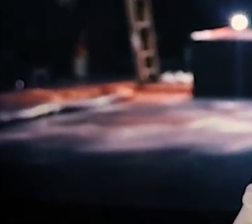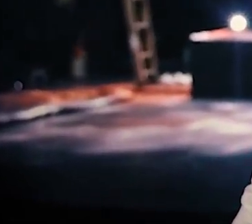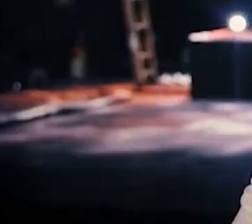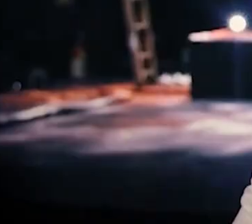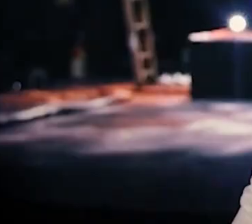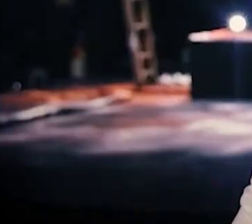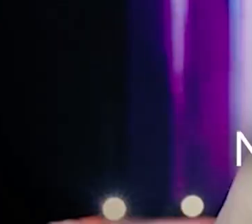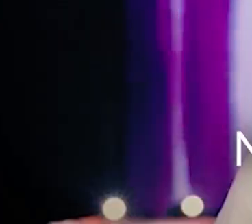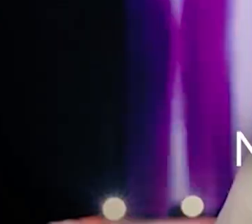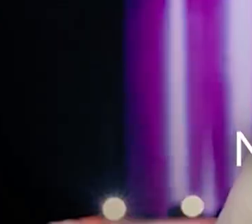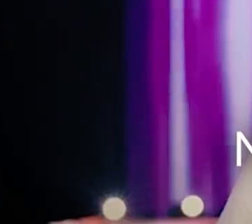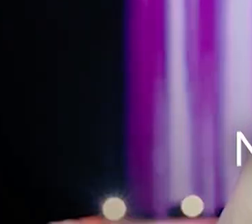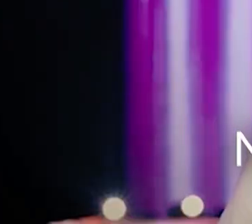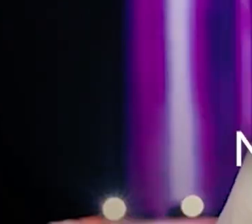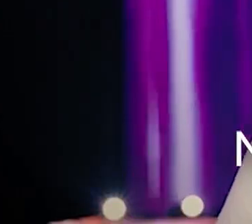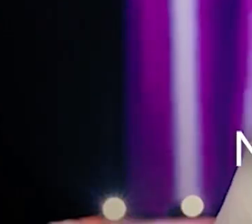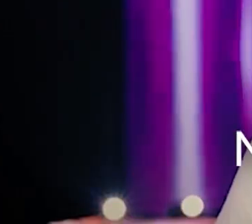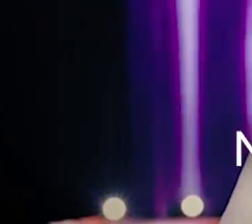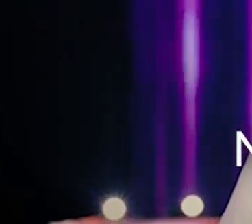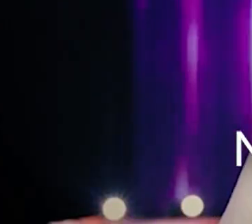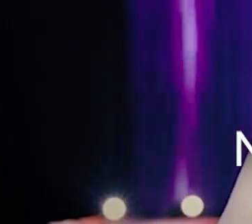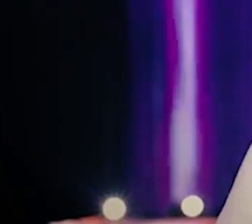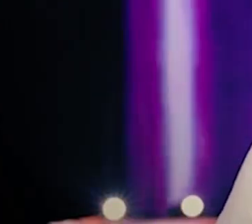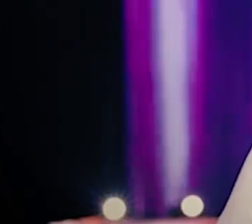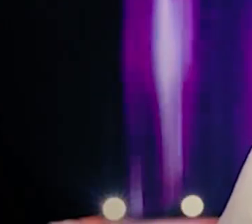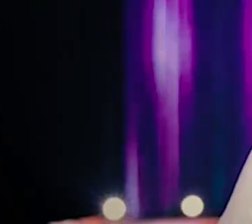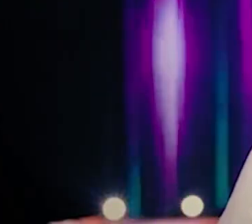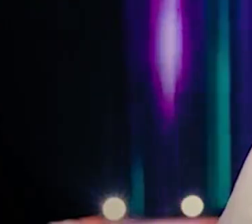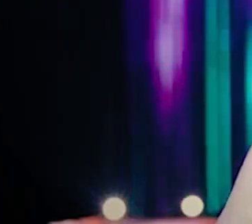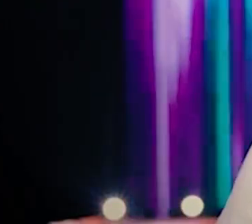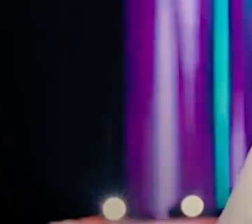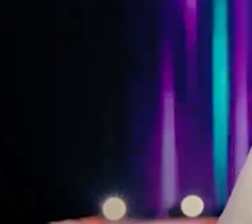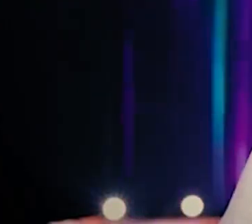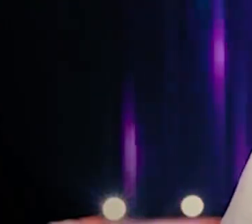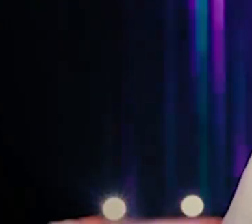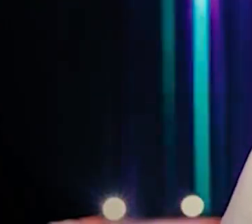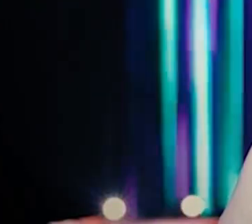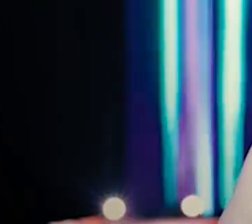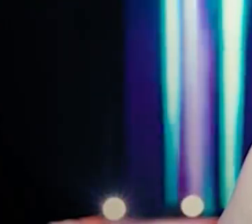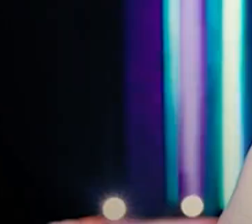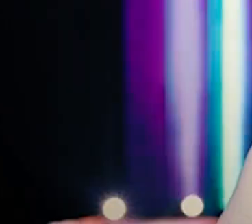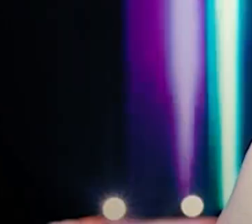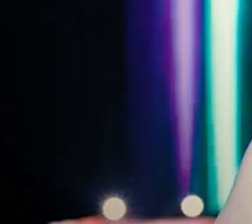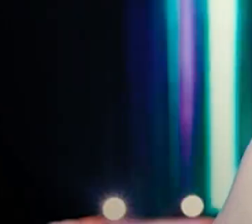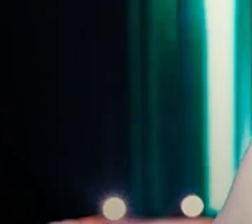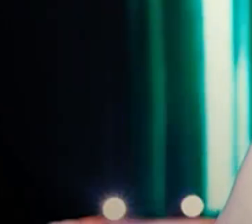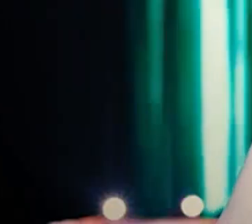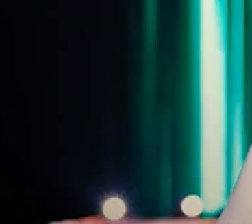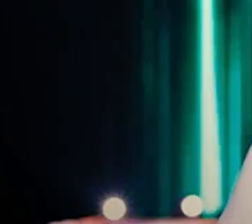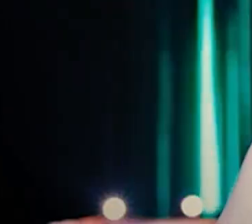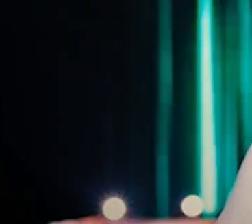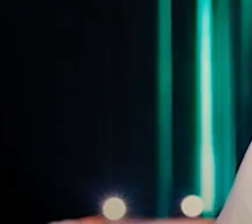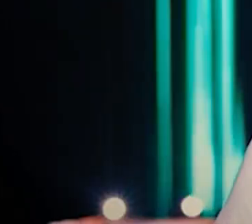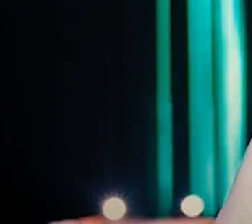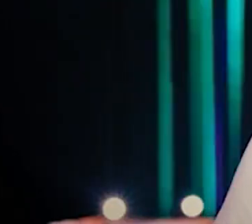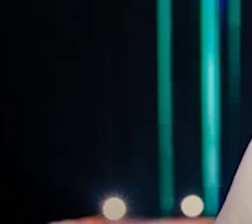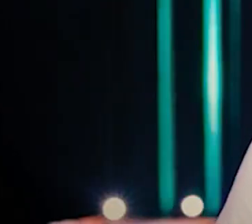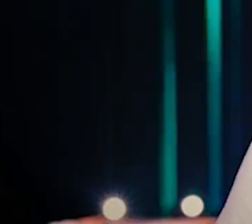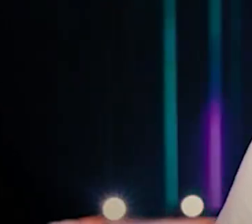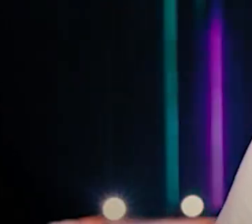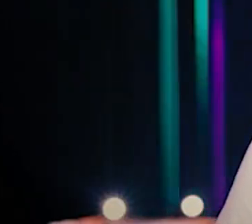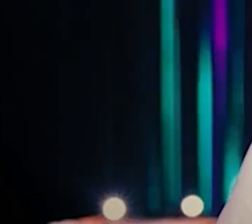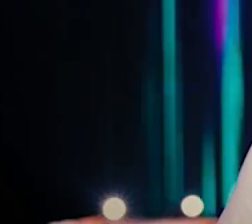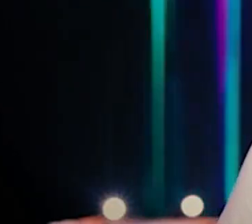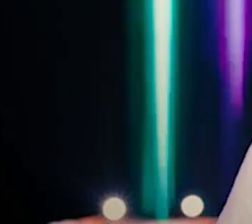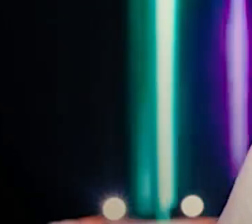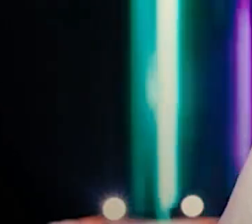agora seguem em frente. Mas a gente ainda pode fazer mais. Você pode fazer mais. Ser um doador é um ato